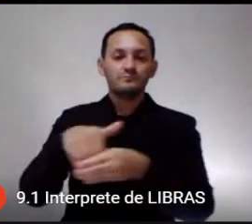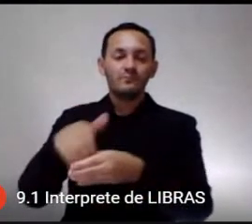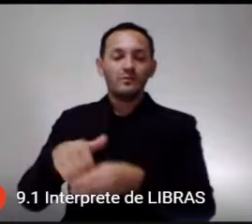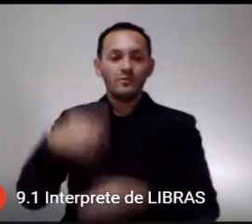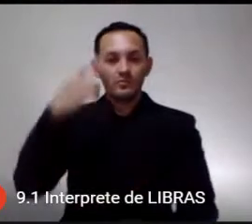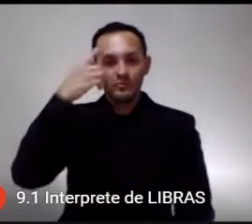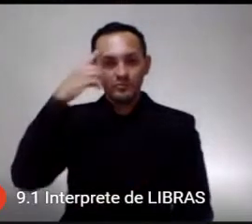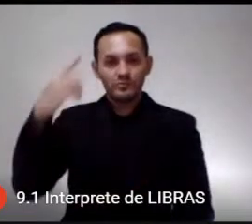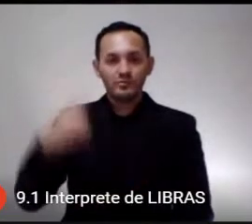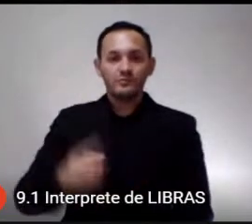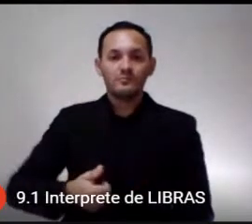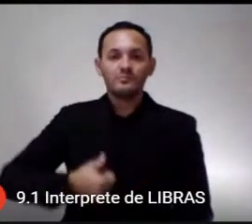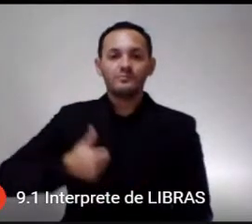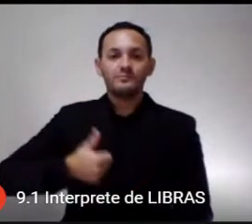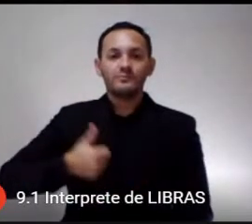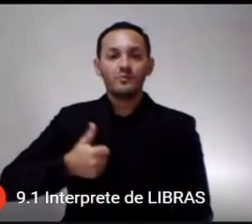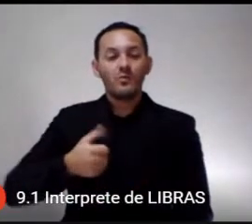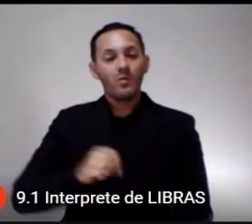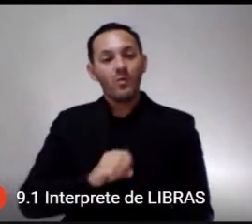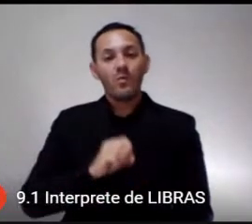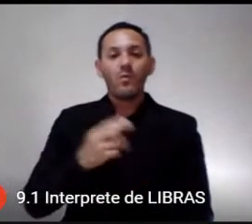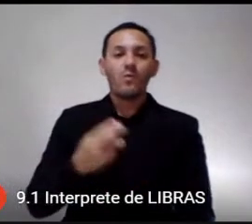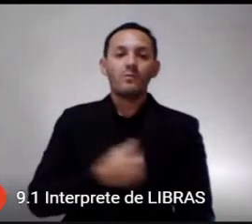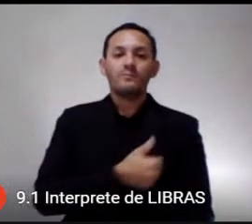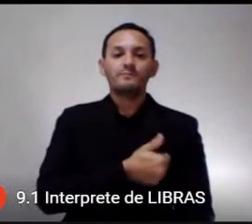dia útil seguinte, datas em que